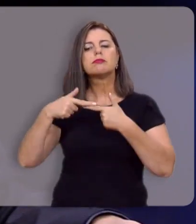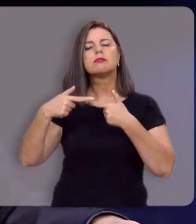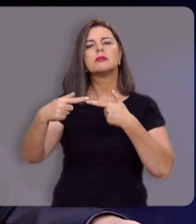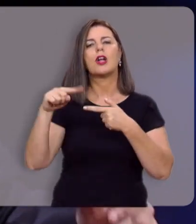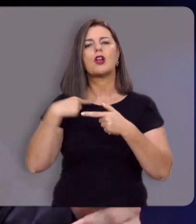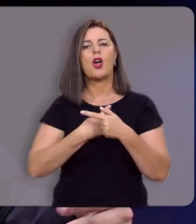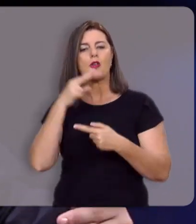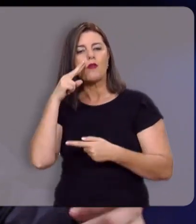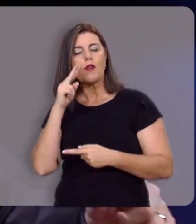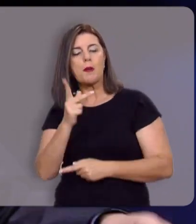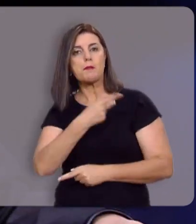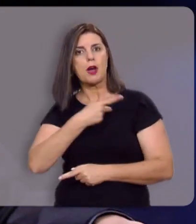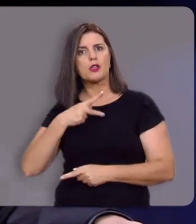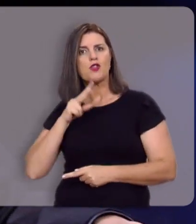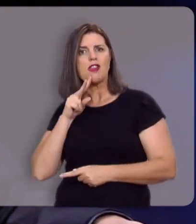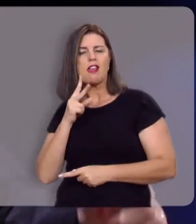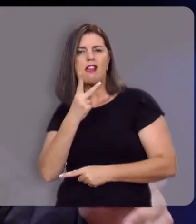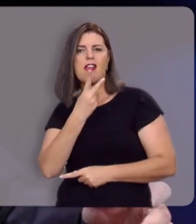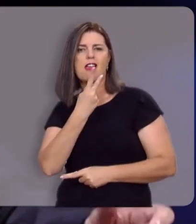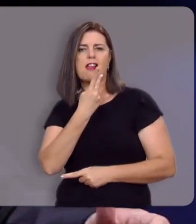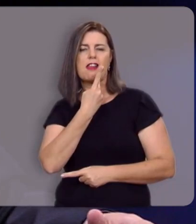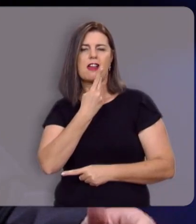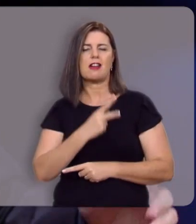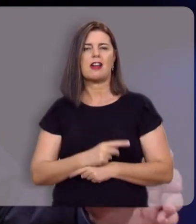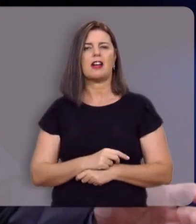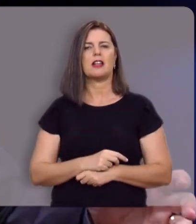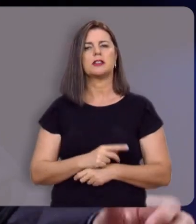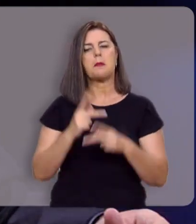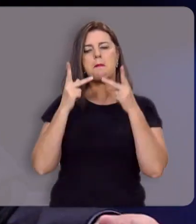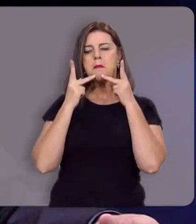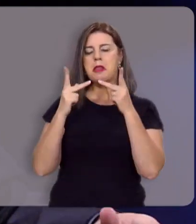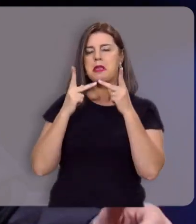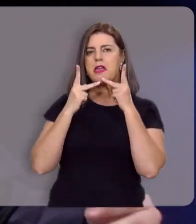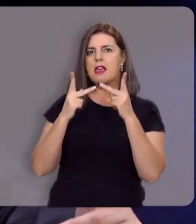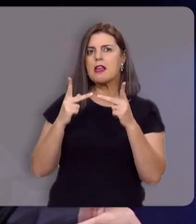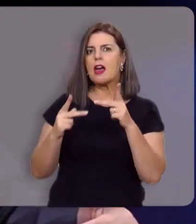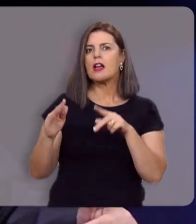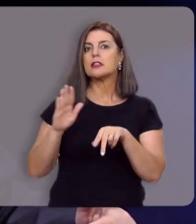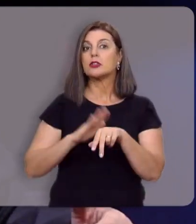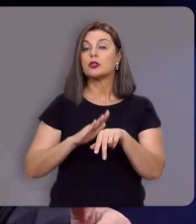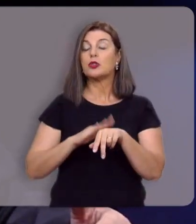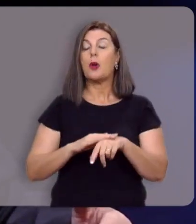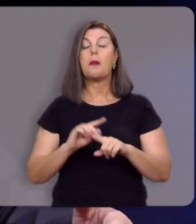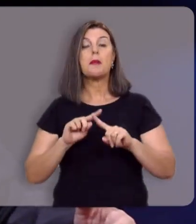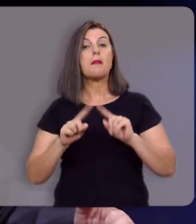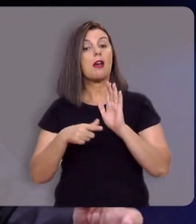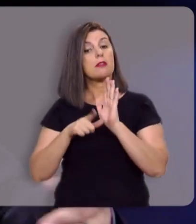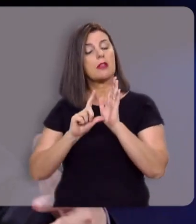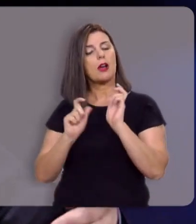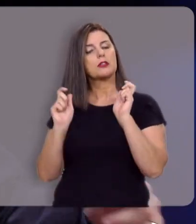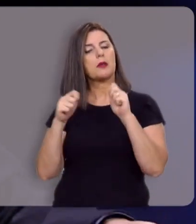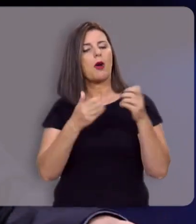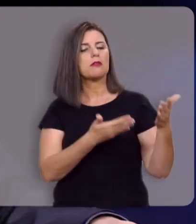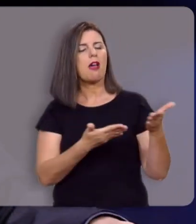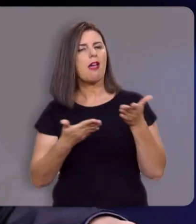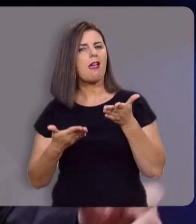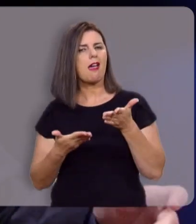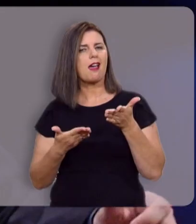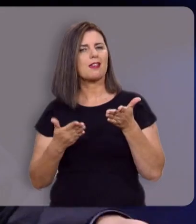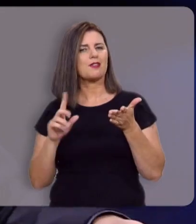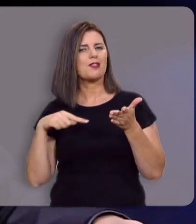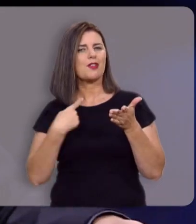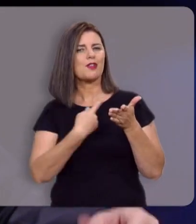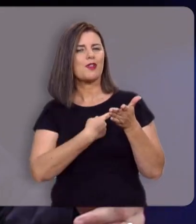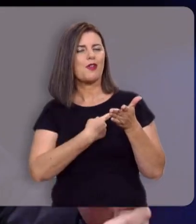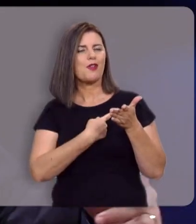nós ouviremos da parte do reverendo Hernandes Dias Lopes essa mensagem, mas antes eu posso receber aqui nos